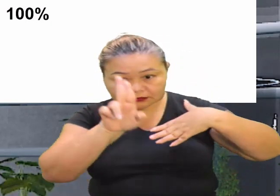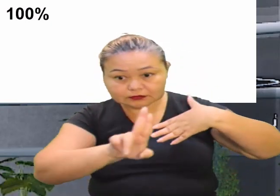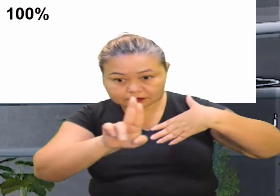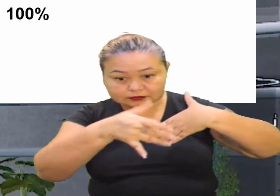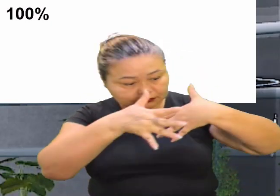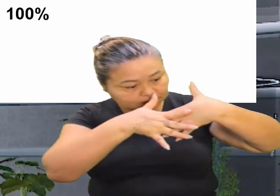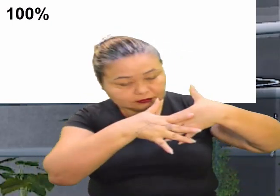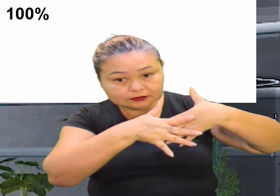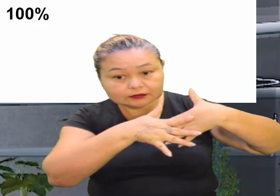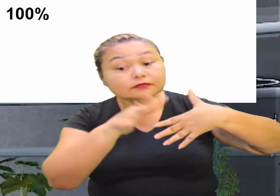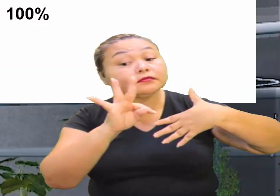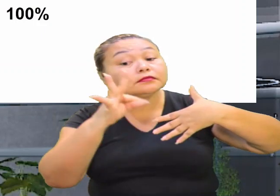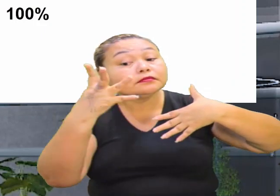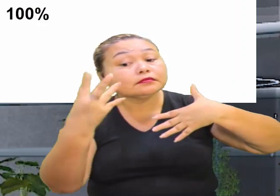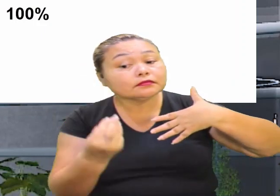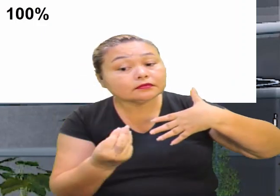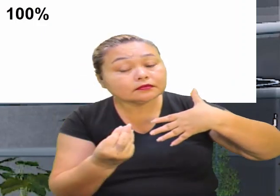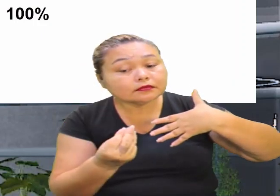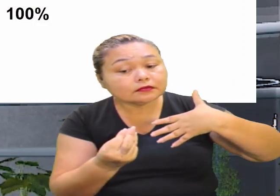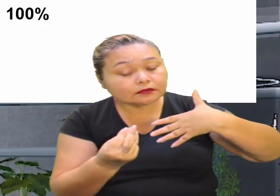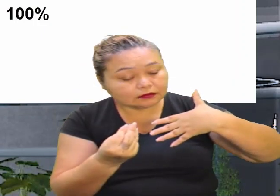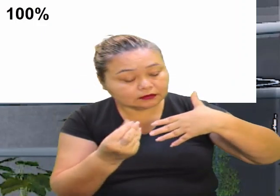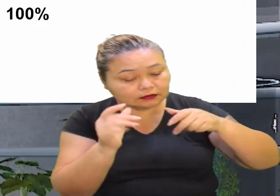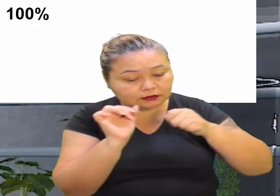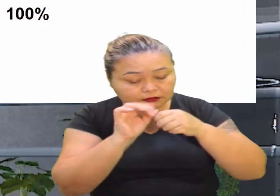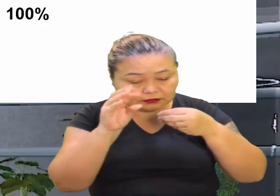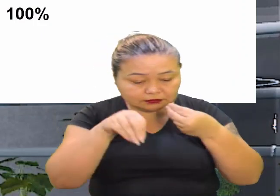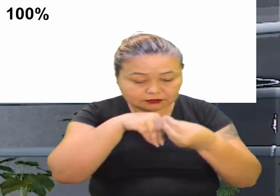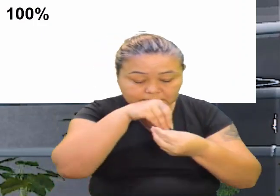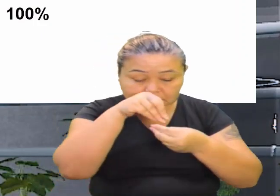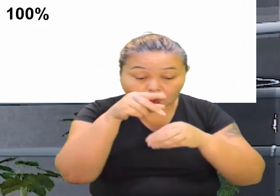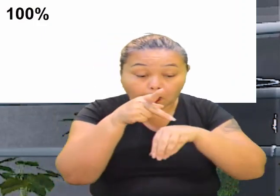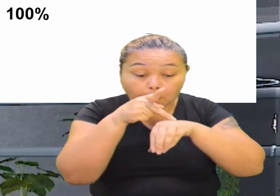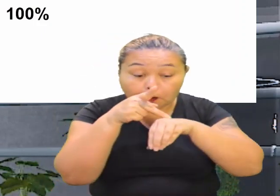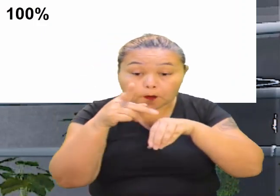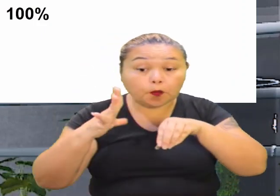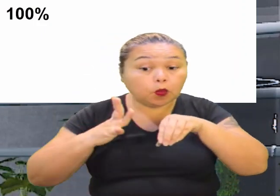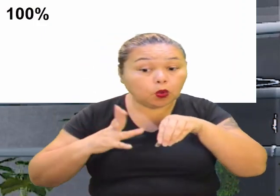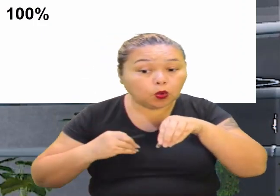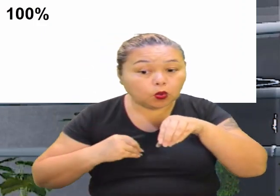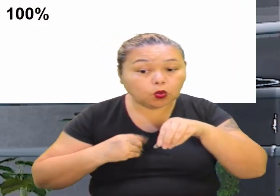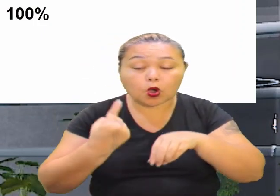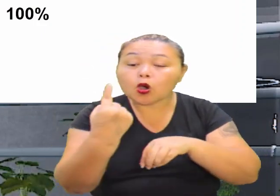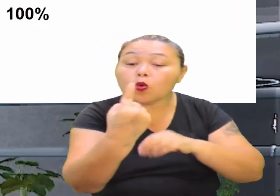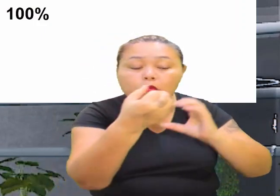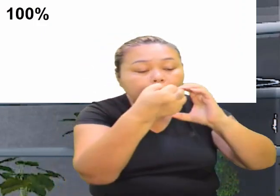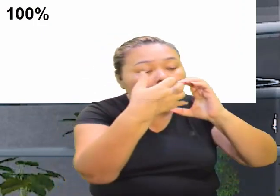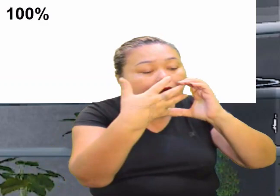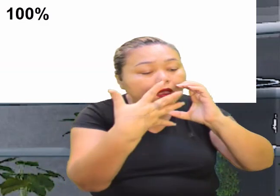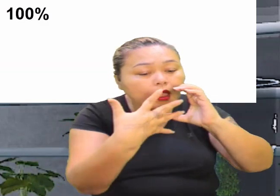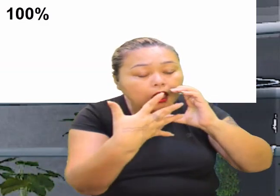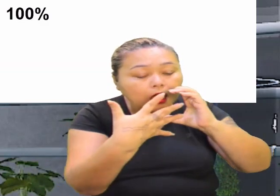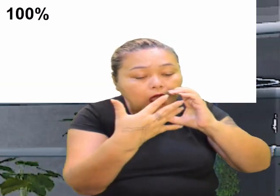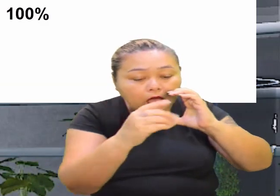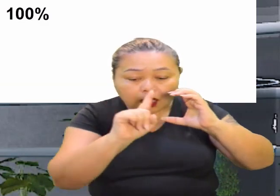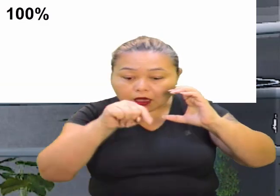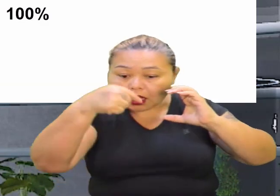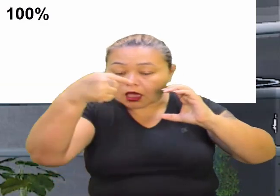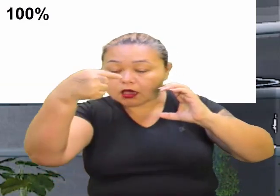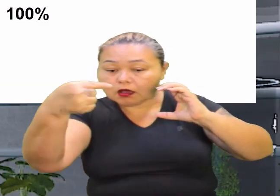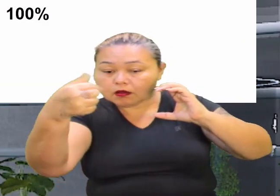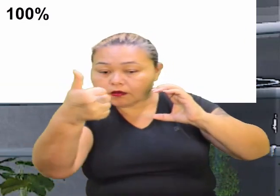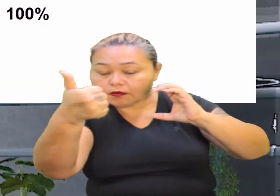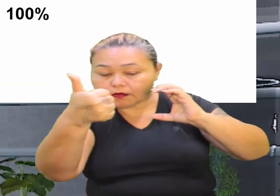Então, toda vez que se cruza puros, uma característica se sobrepõe a ela na